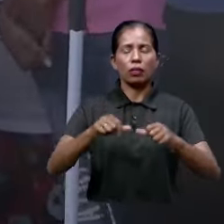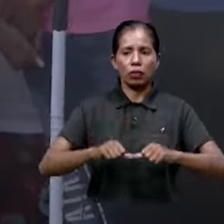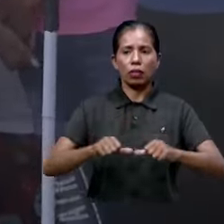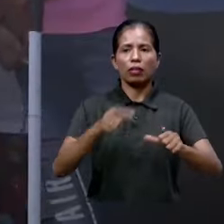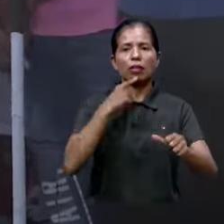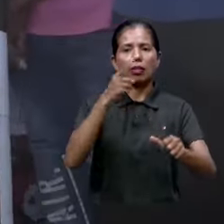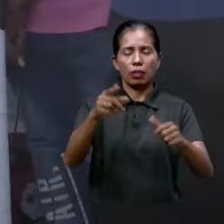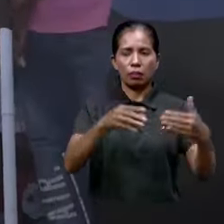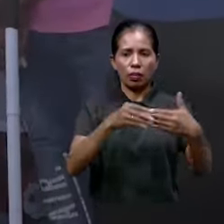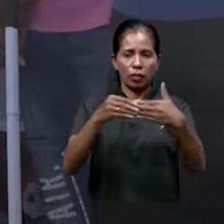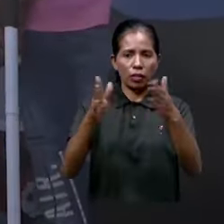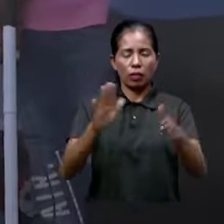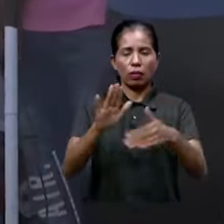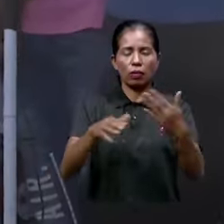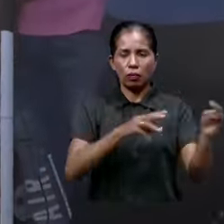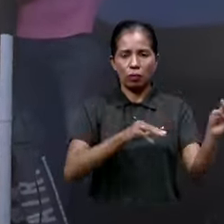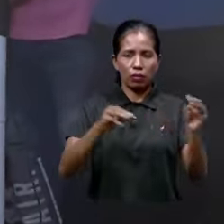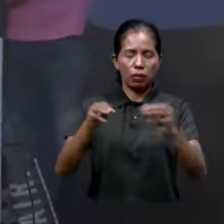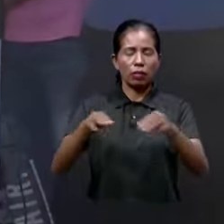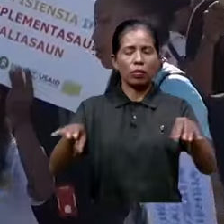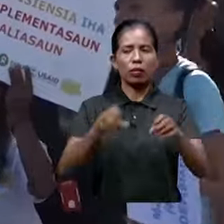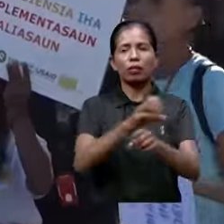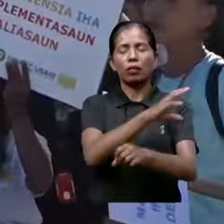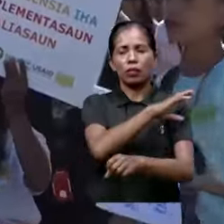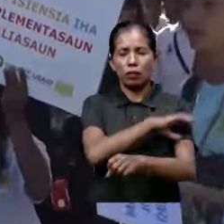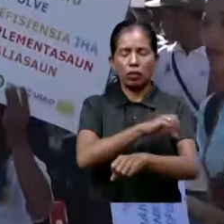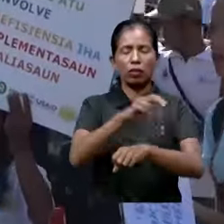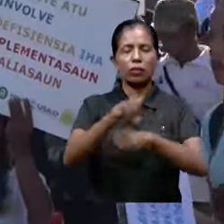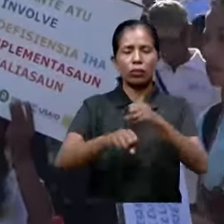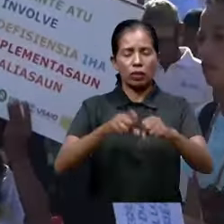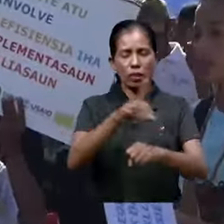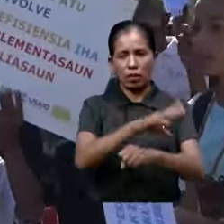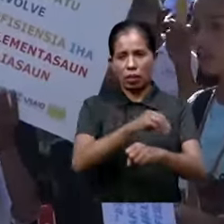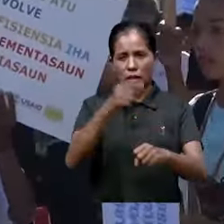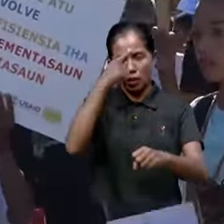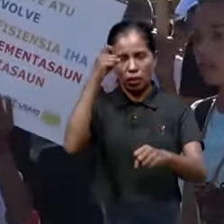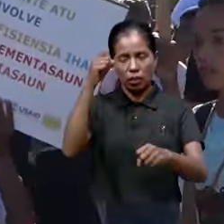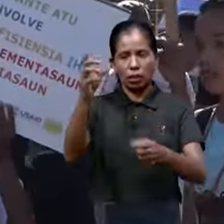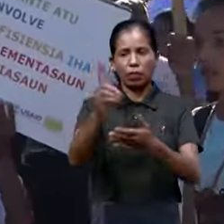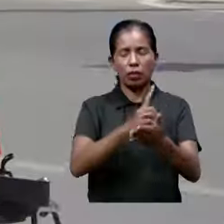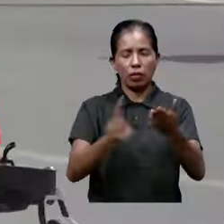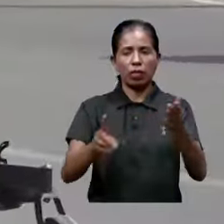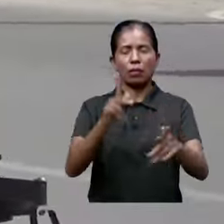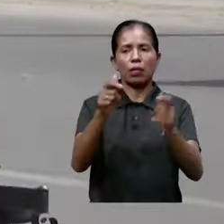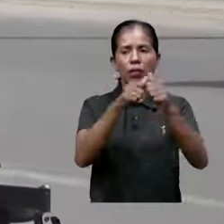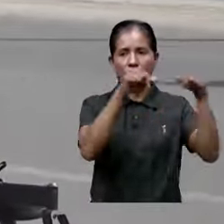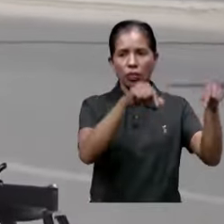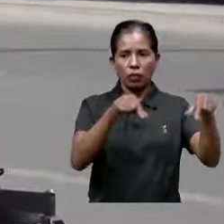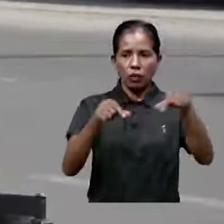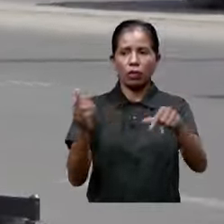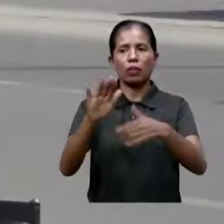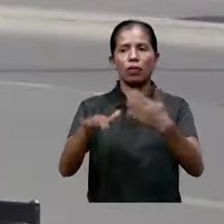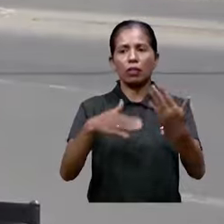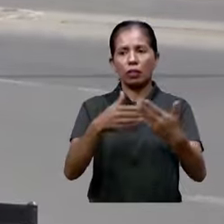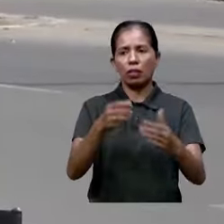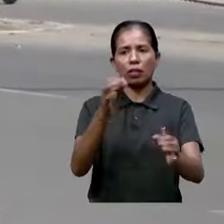para líder Sira a tumuda sistema subsídio segurança social, tamba sistema refere discrimina hemodeficiência Sira, tamba